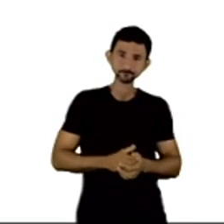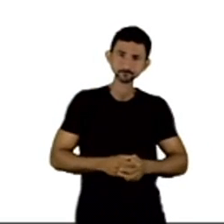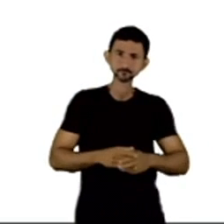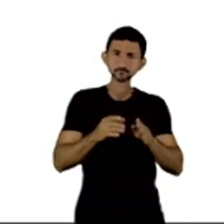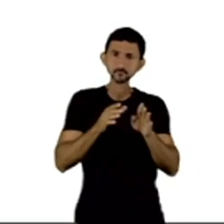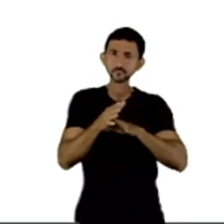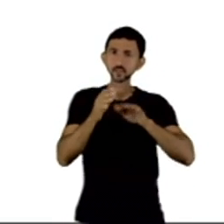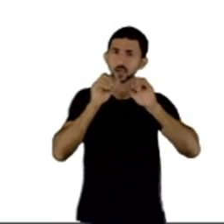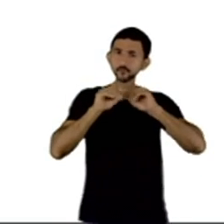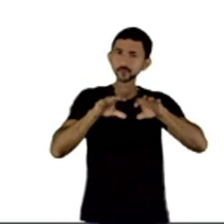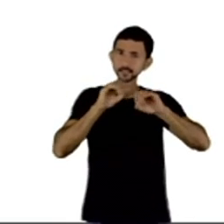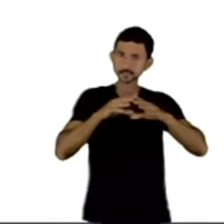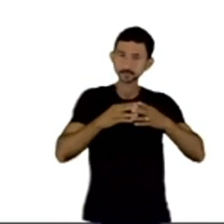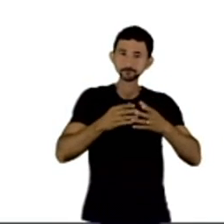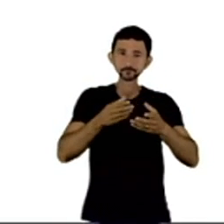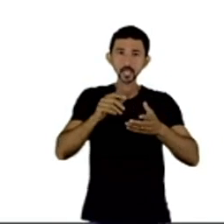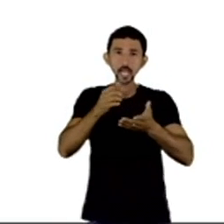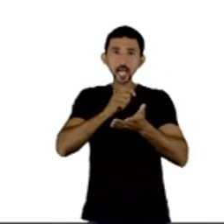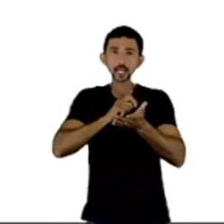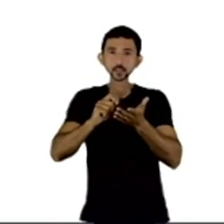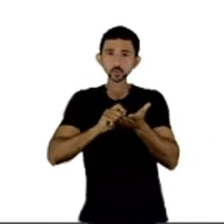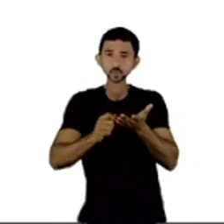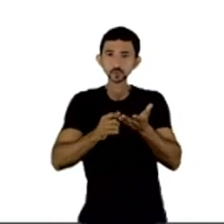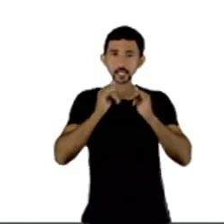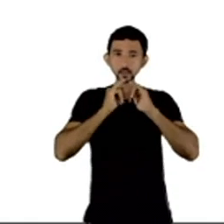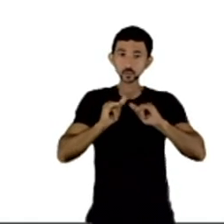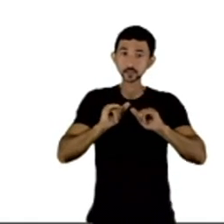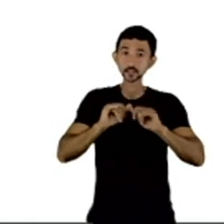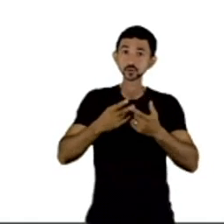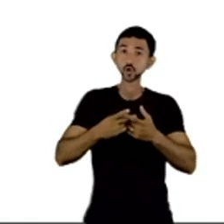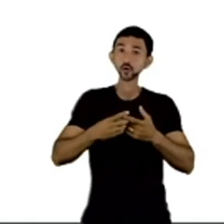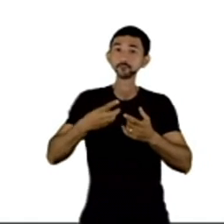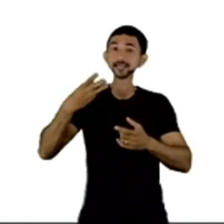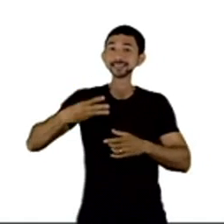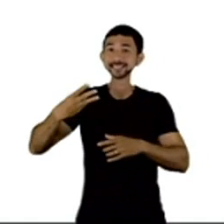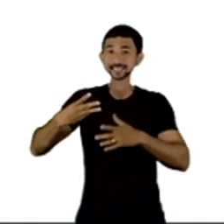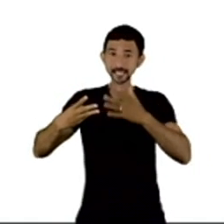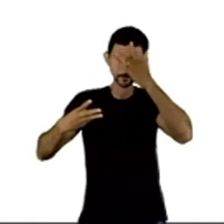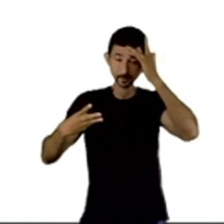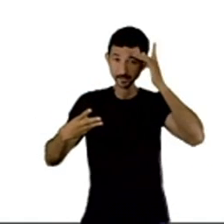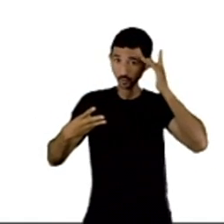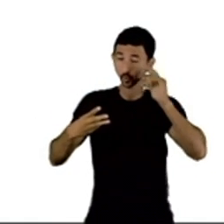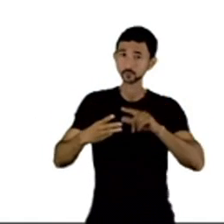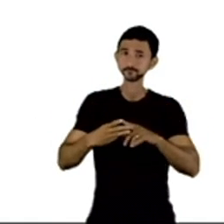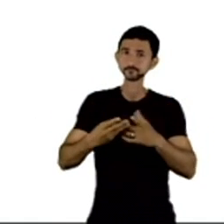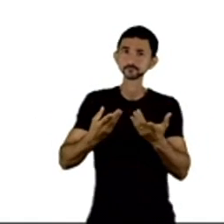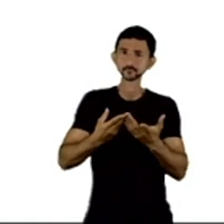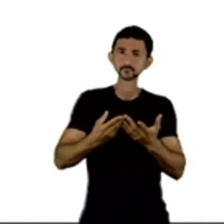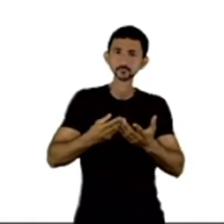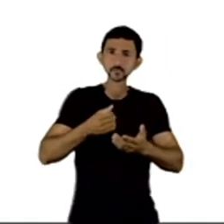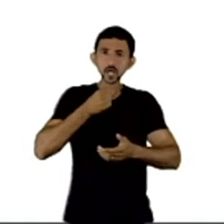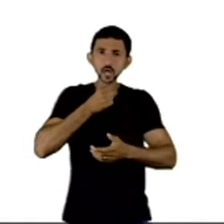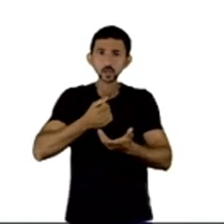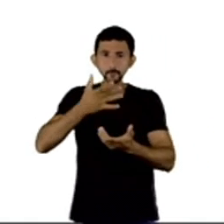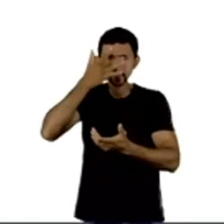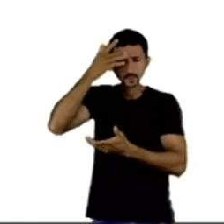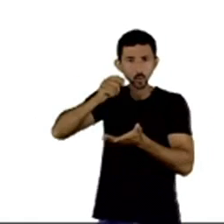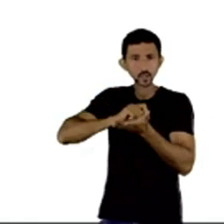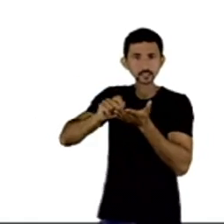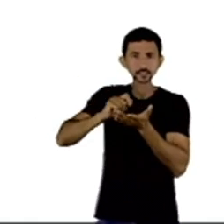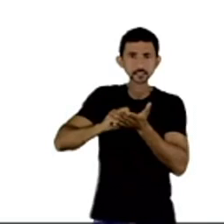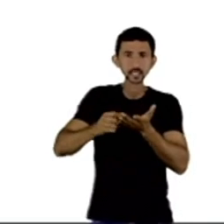ensinei notícia, eu te disse que a notícia se vale apenas da terceira, porque todo jornalista, ao escrever uma